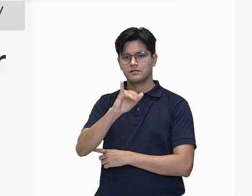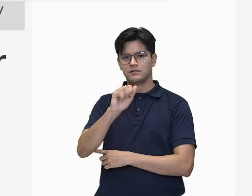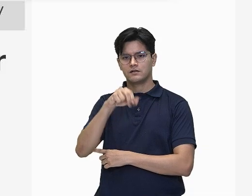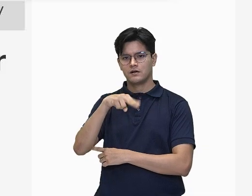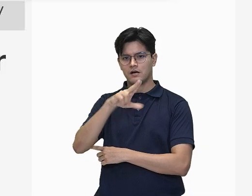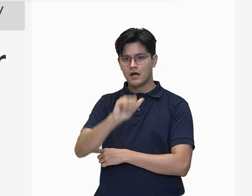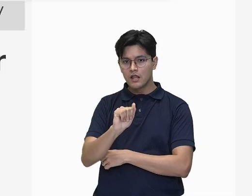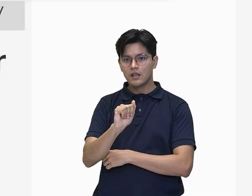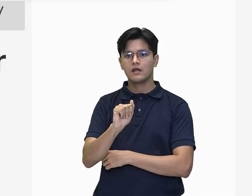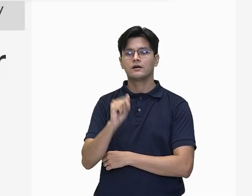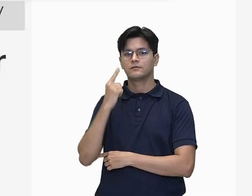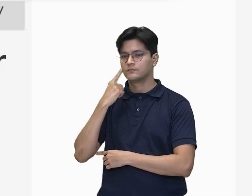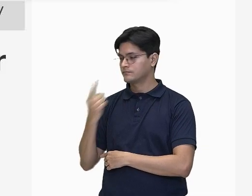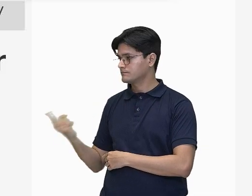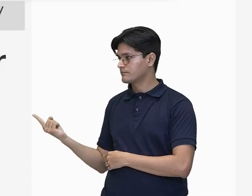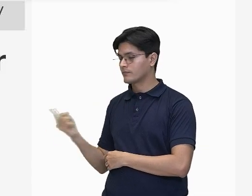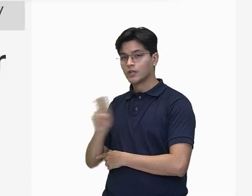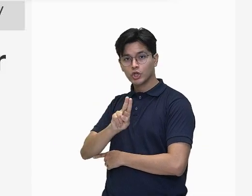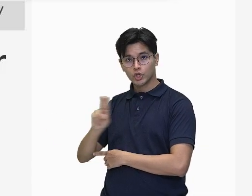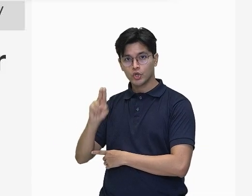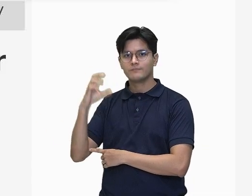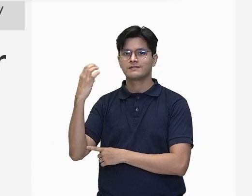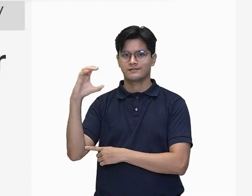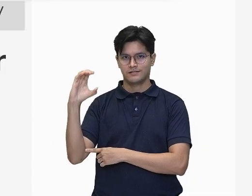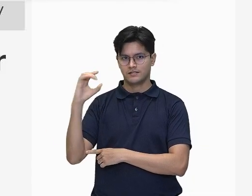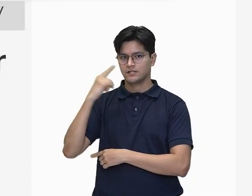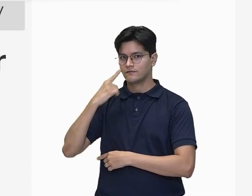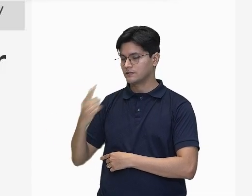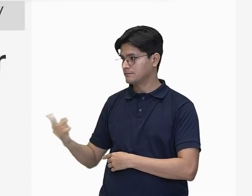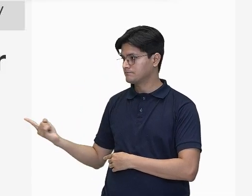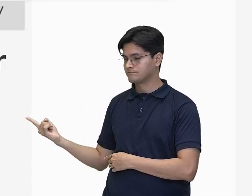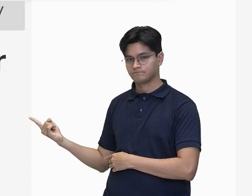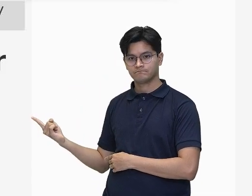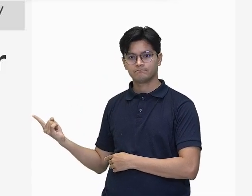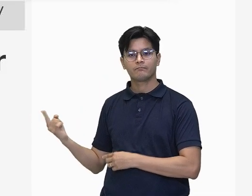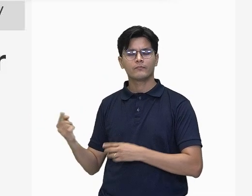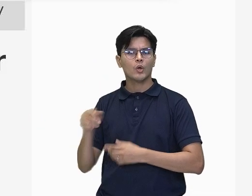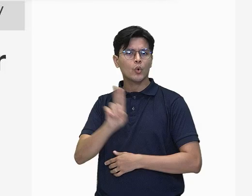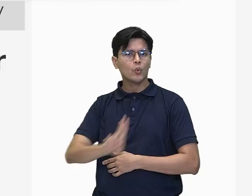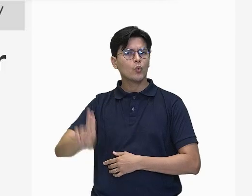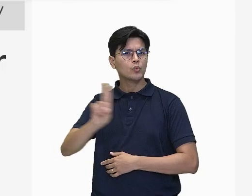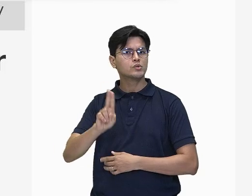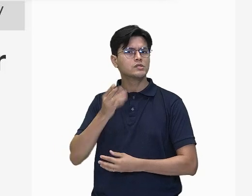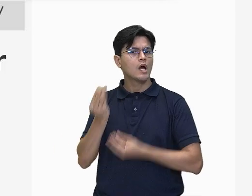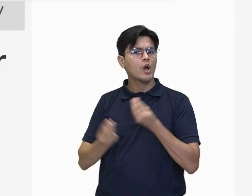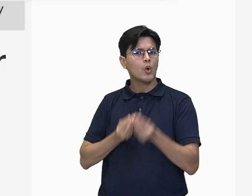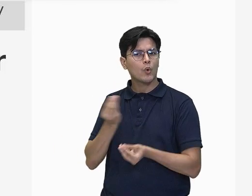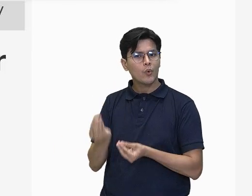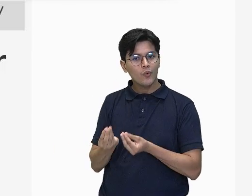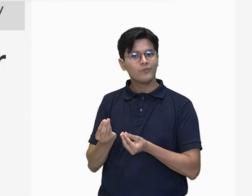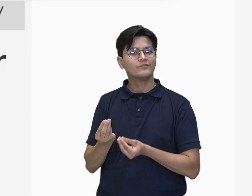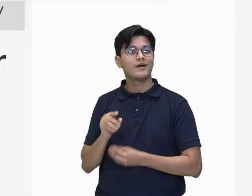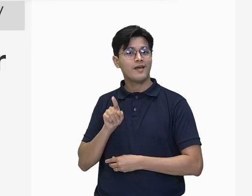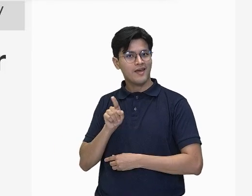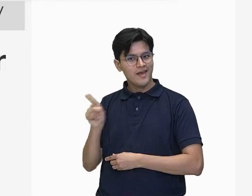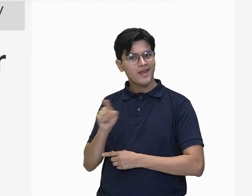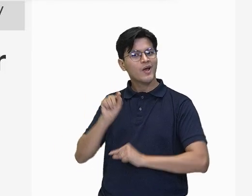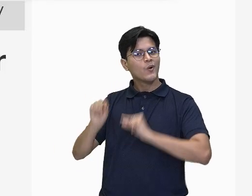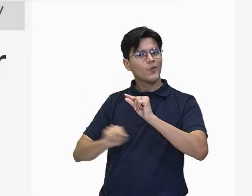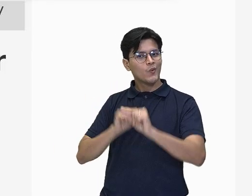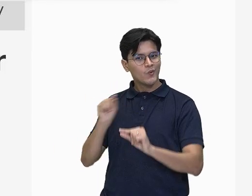Valeriana officinalis. E o uso fitoterápico dela é ansiolítico e